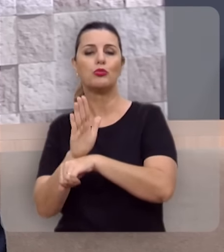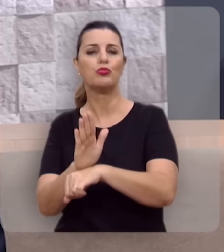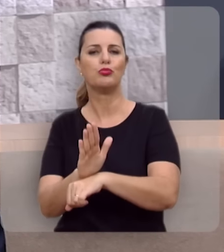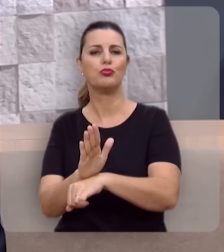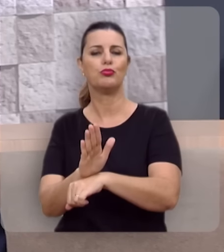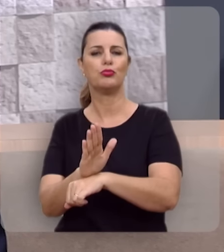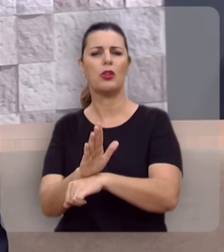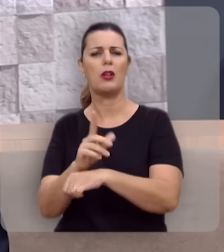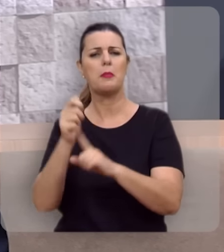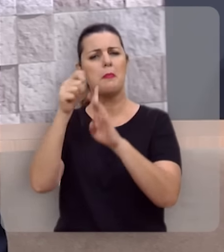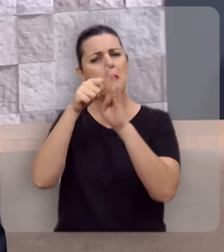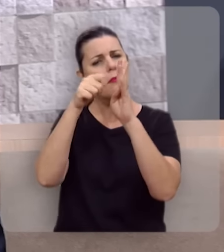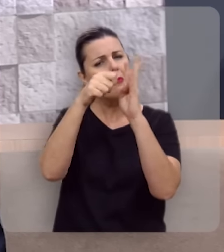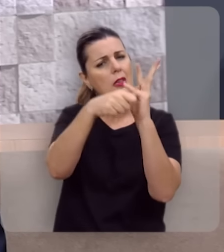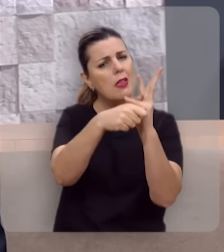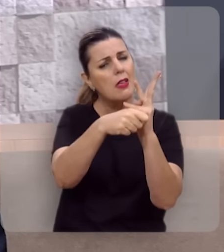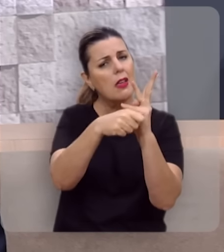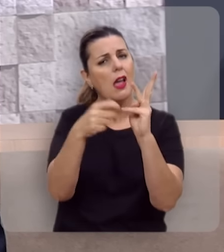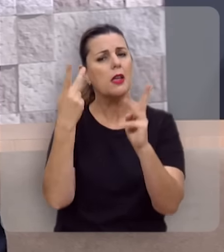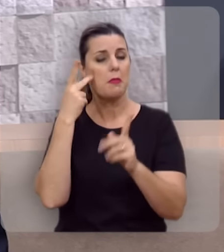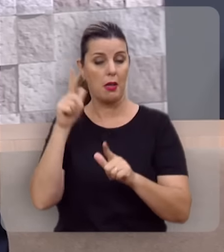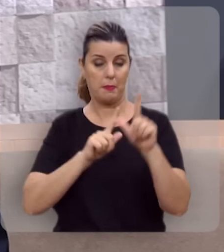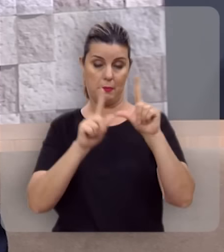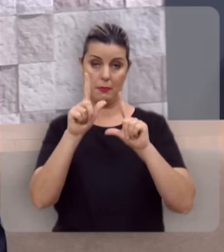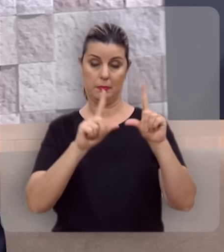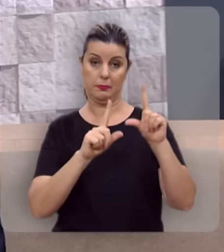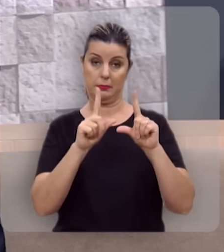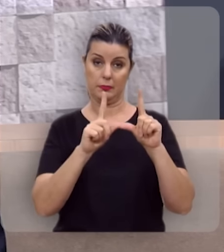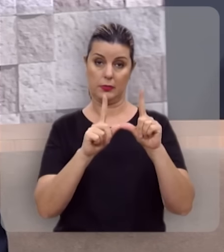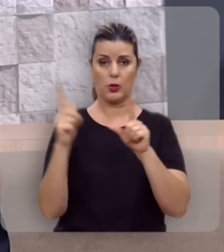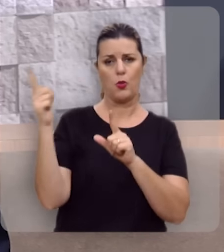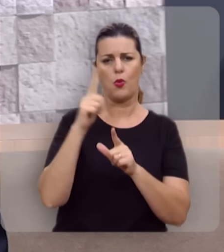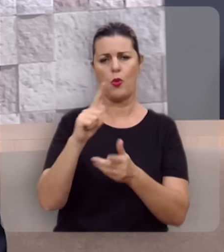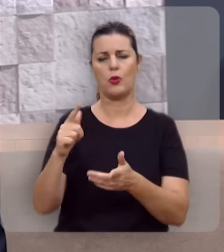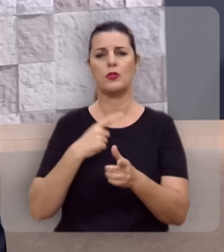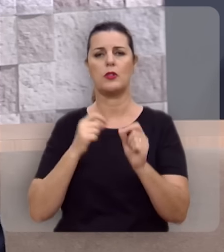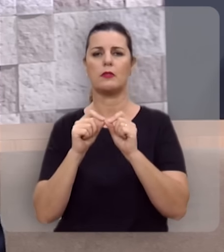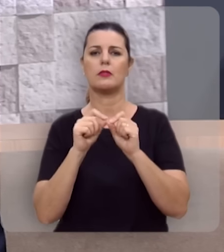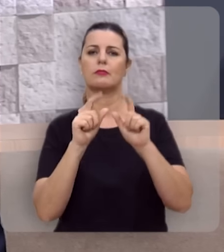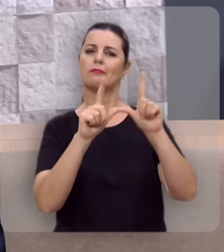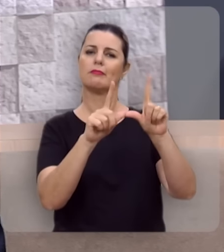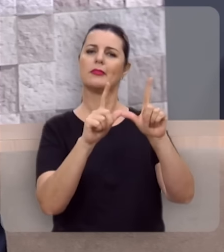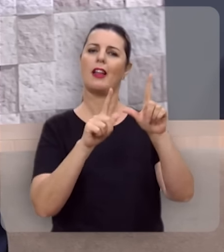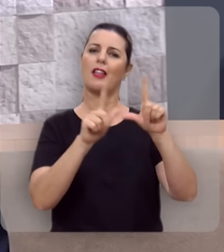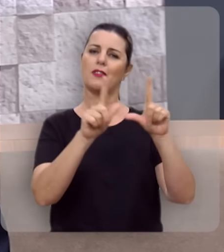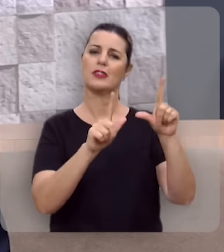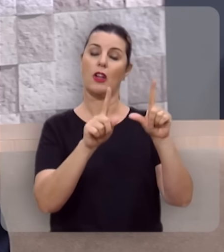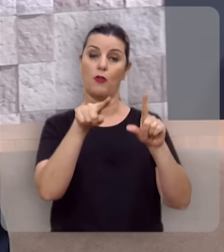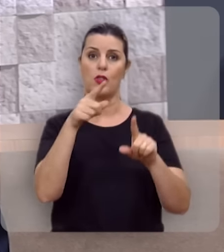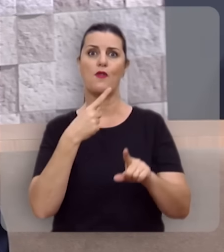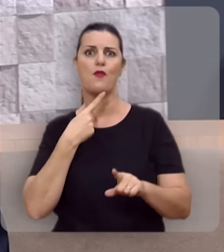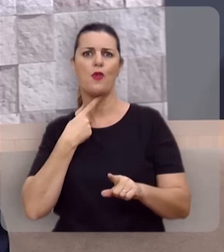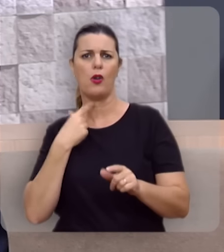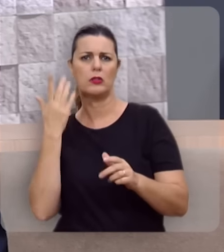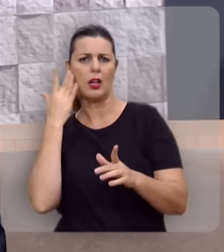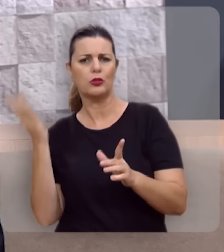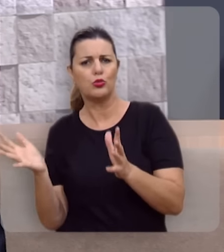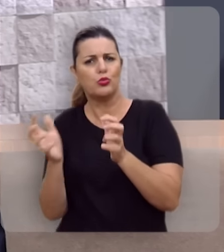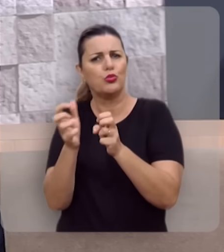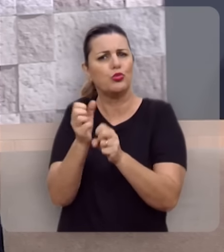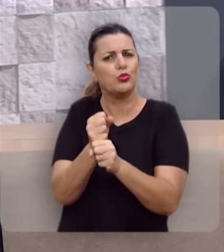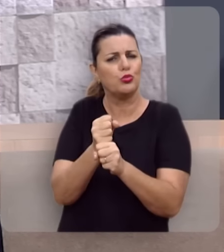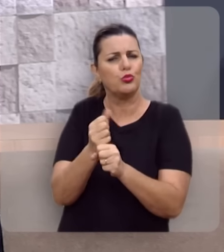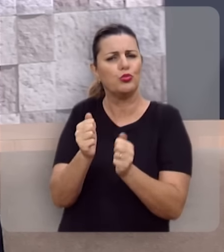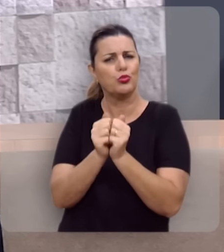cooperado mensalmente para que este programa seja mantido no ar. Se você deseja somar